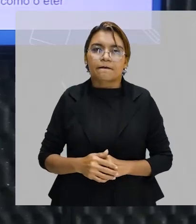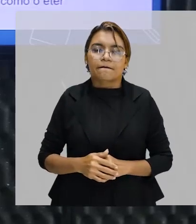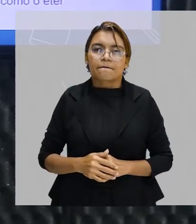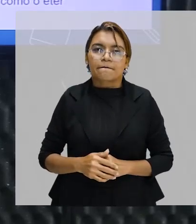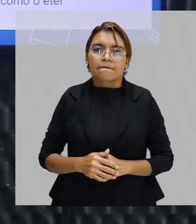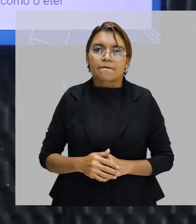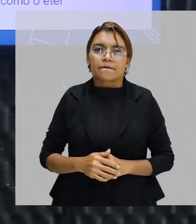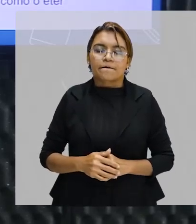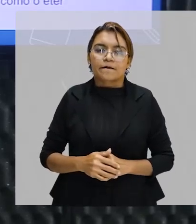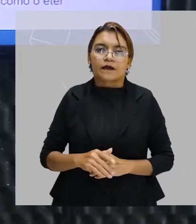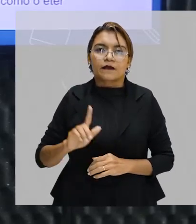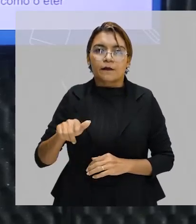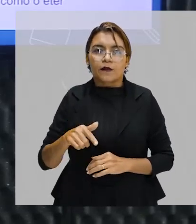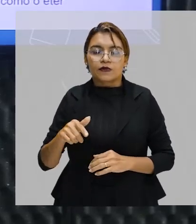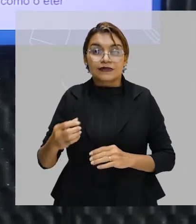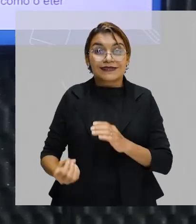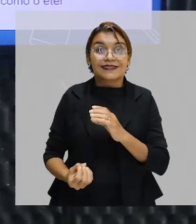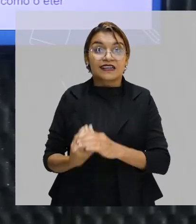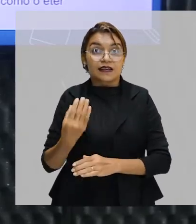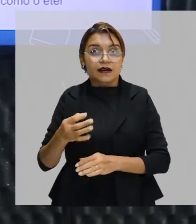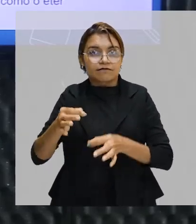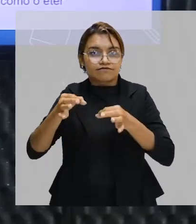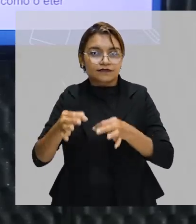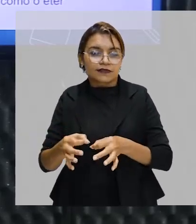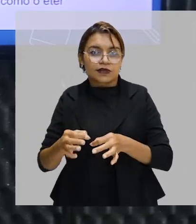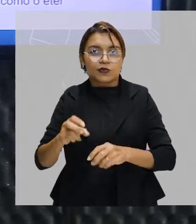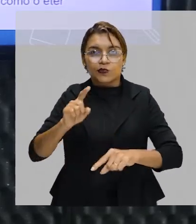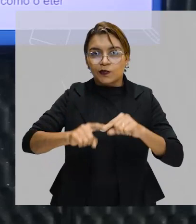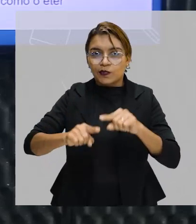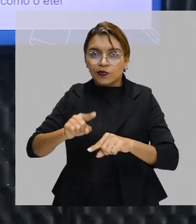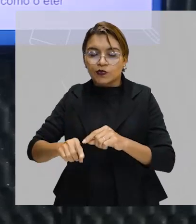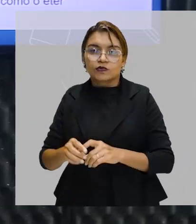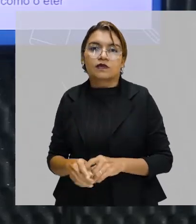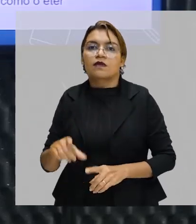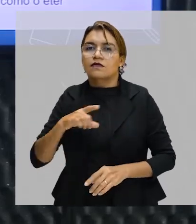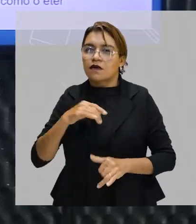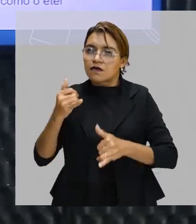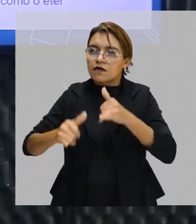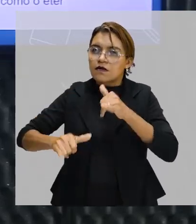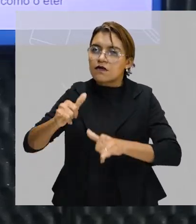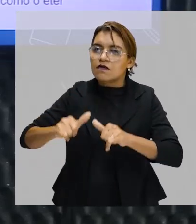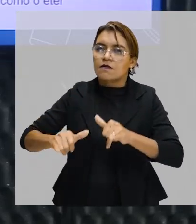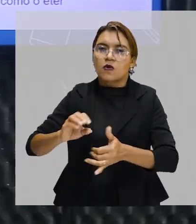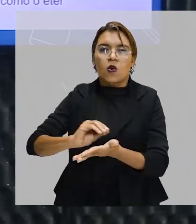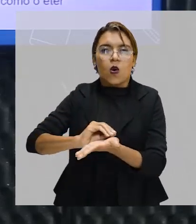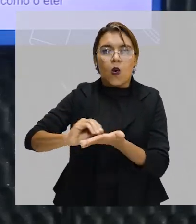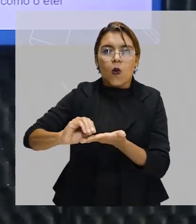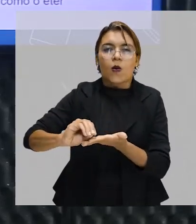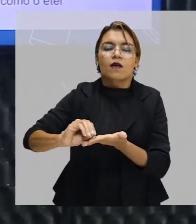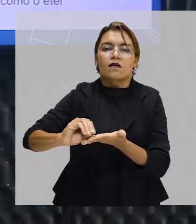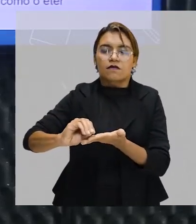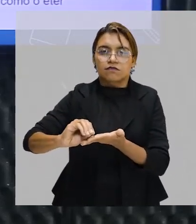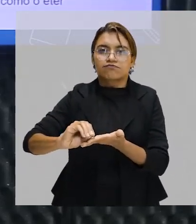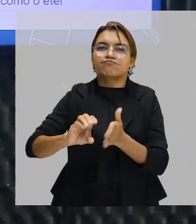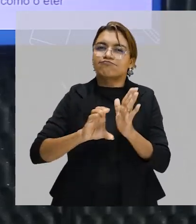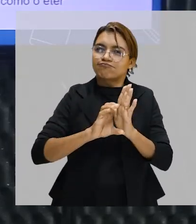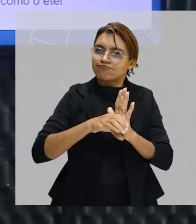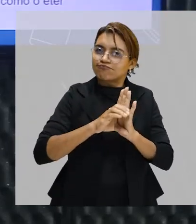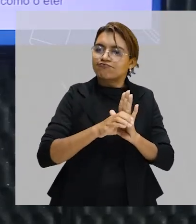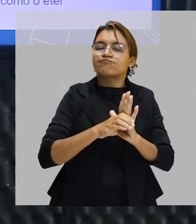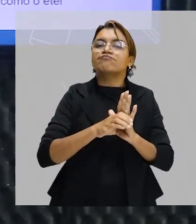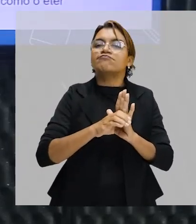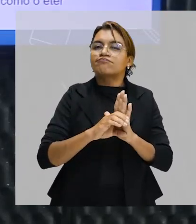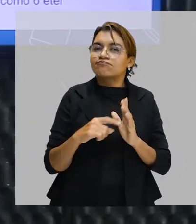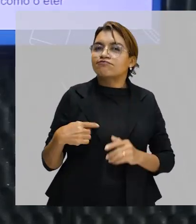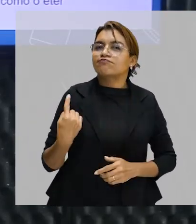sintetização daquele produto. Turminha, aqui nós temos muita química orgânica. Nós temos muitos conceitos que a